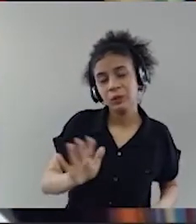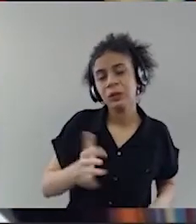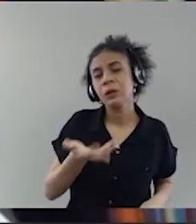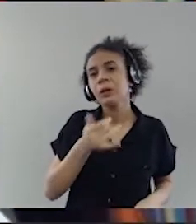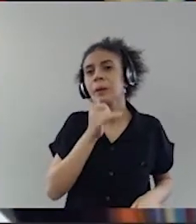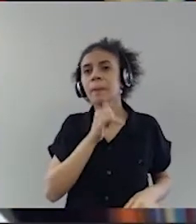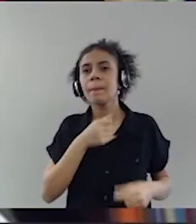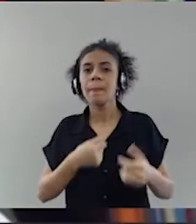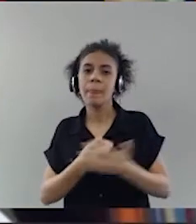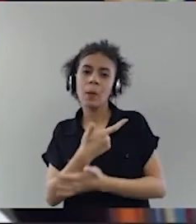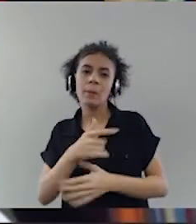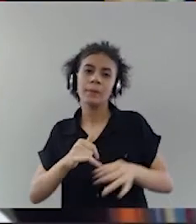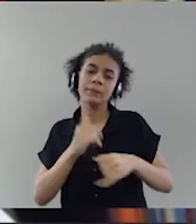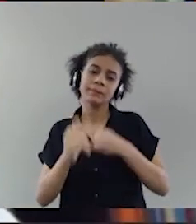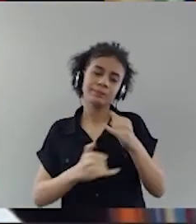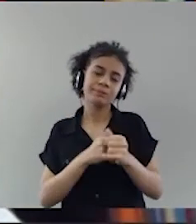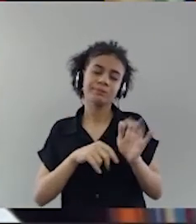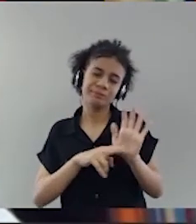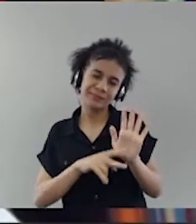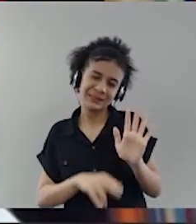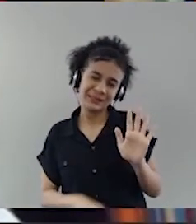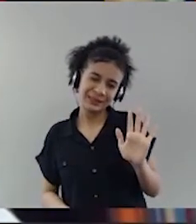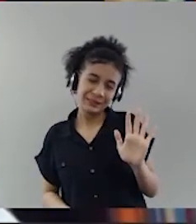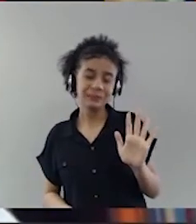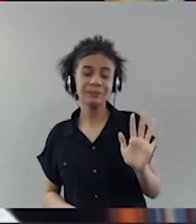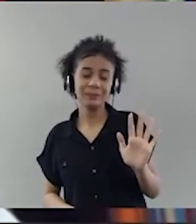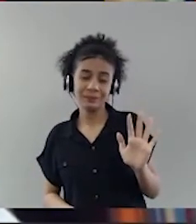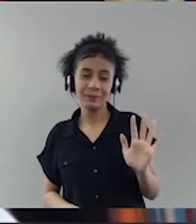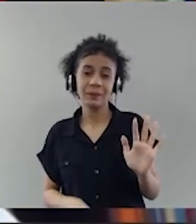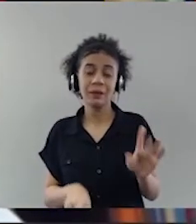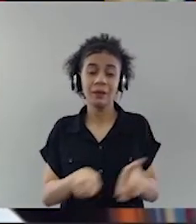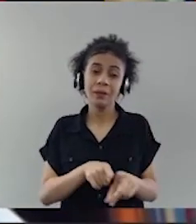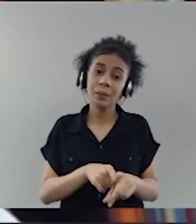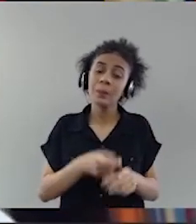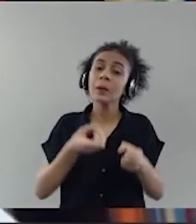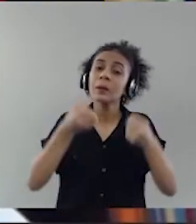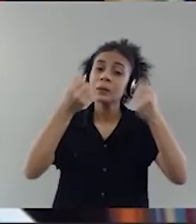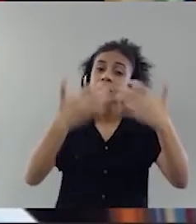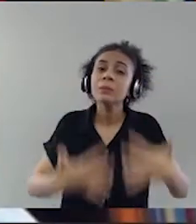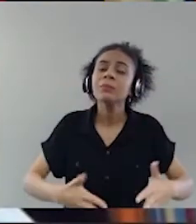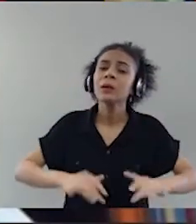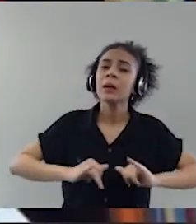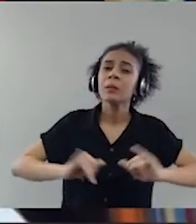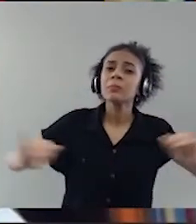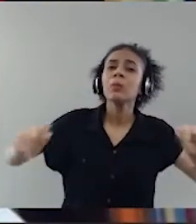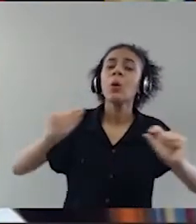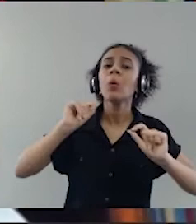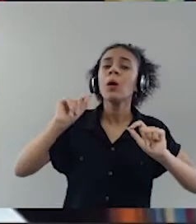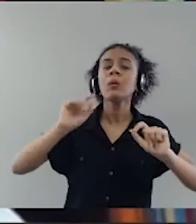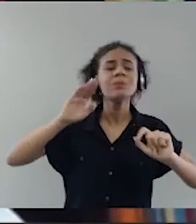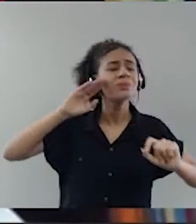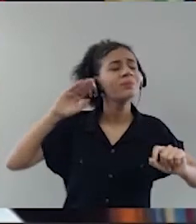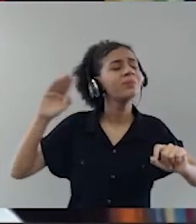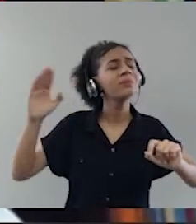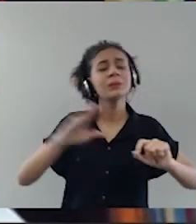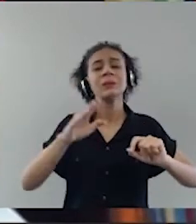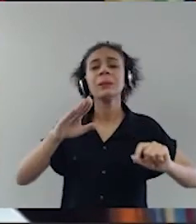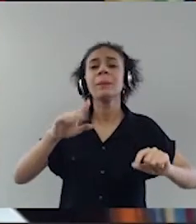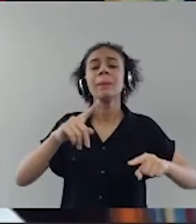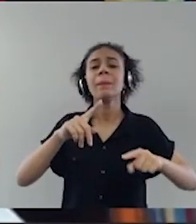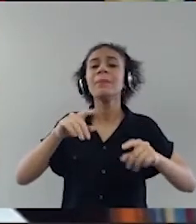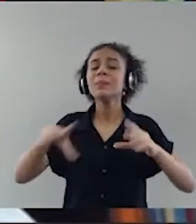o Comprasnet e outras tantas, e pregar que essa integração, na verdade, é essencial para que tenhamos